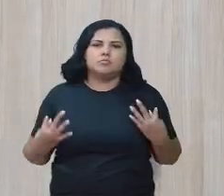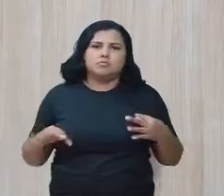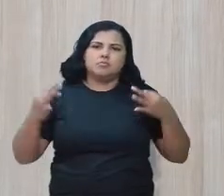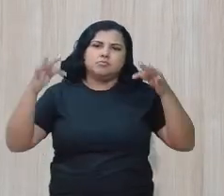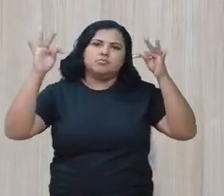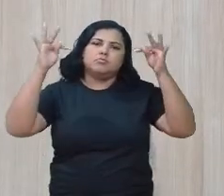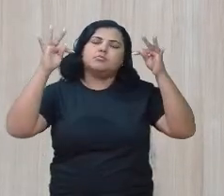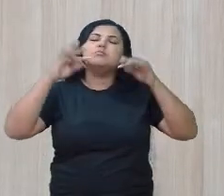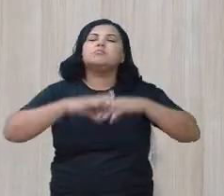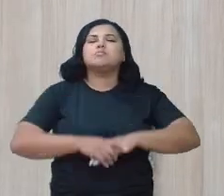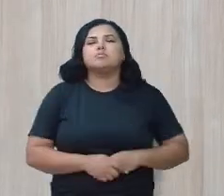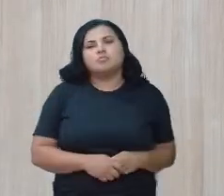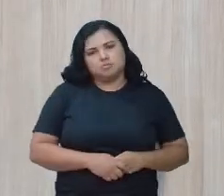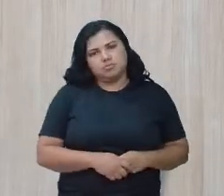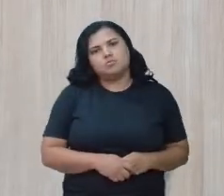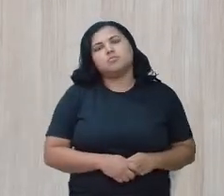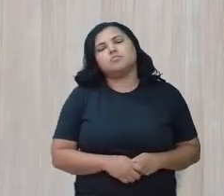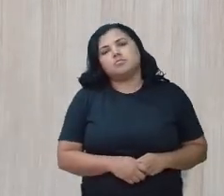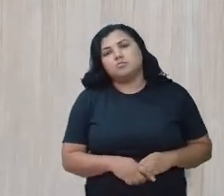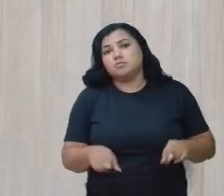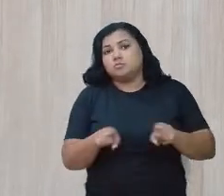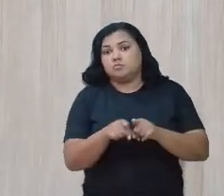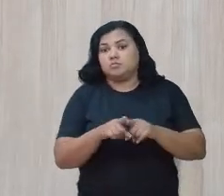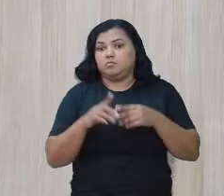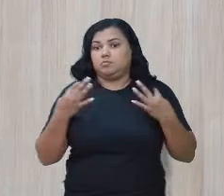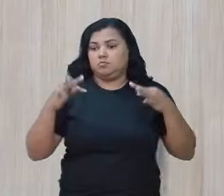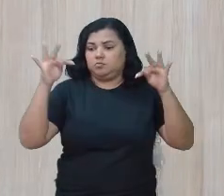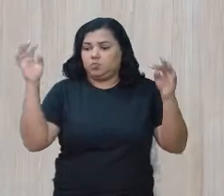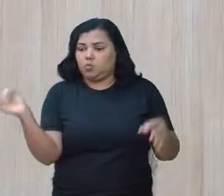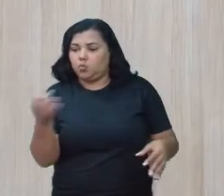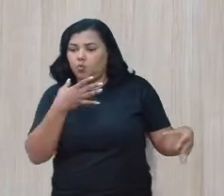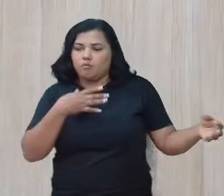a tecnologia, com as tecnologias